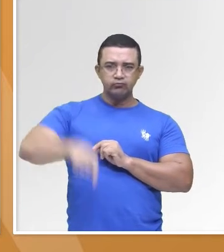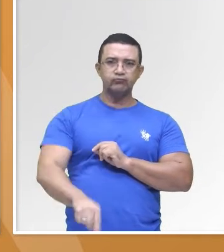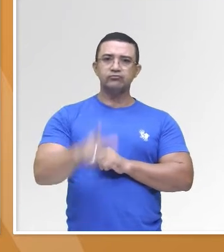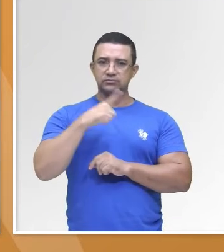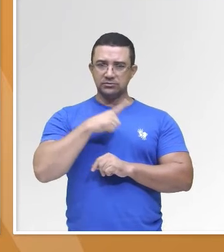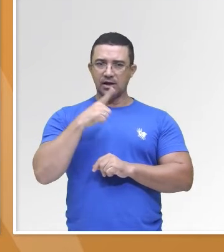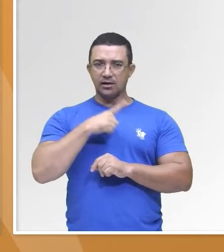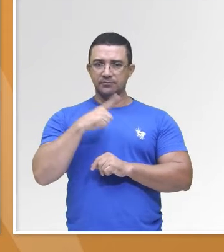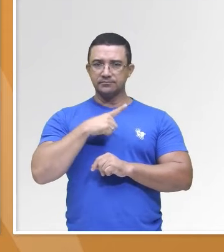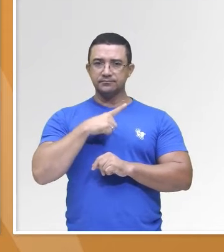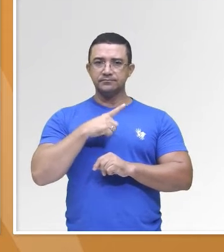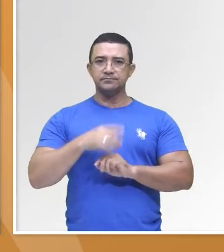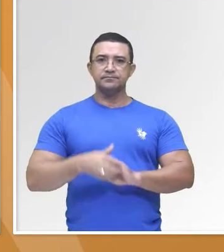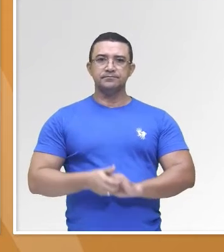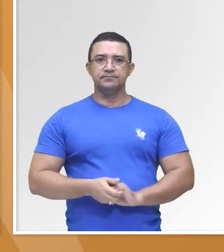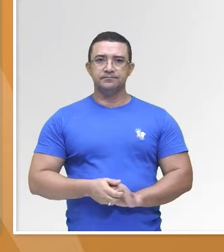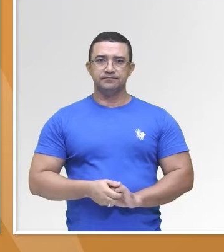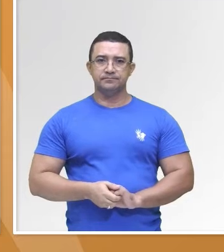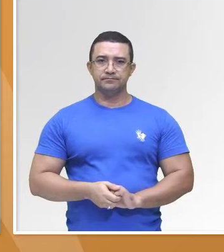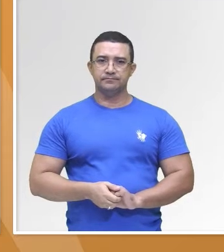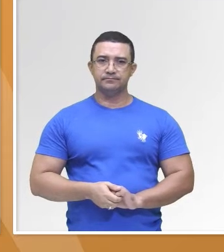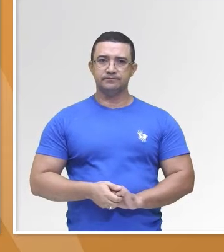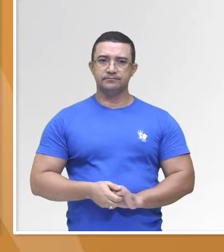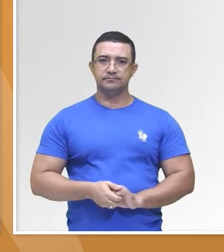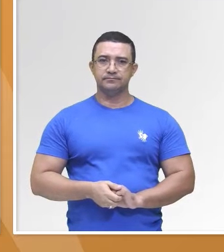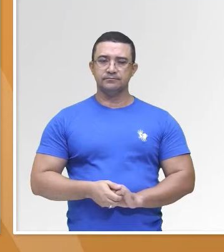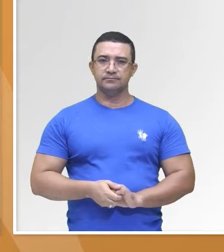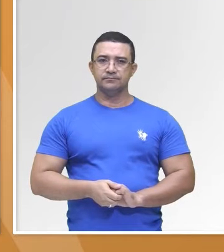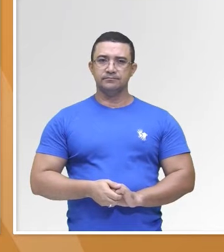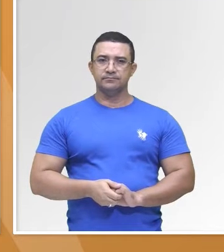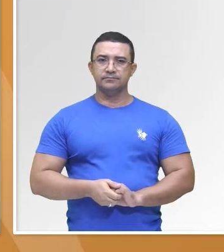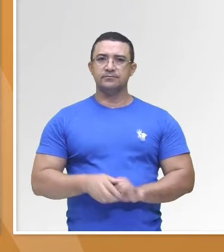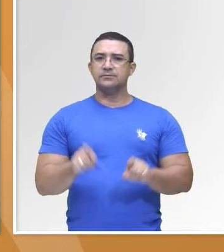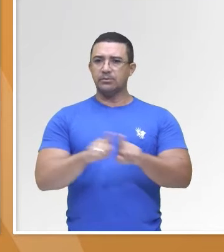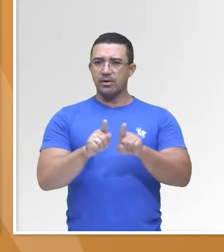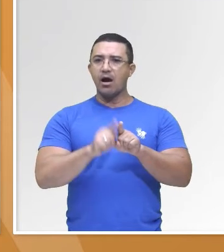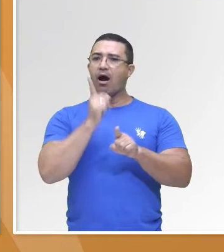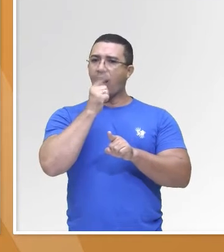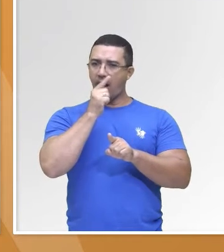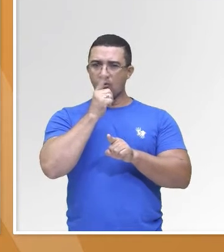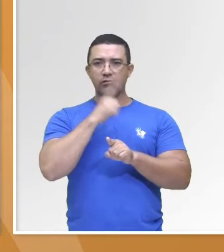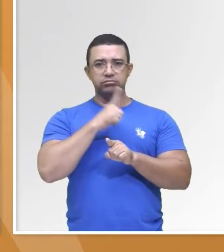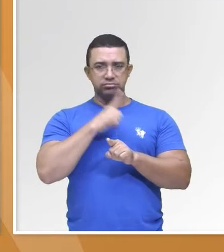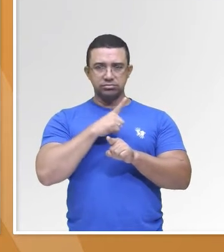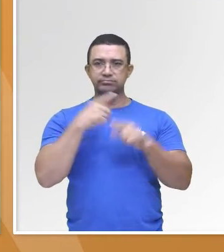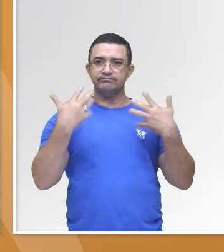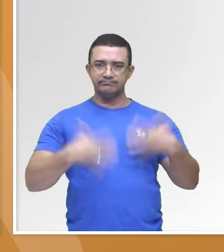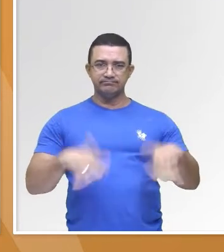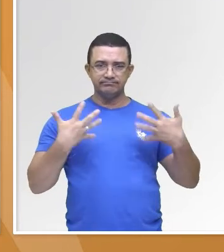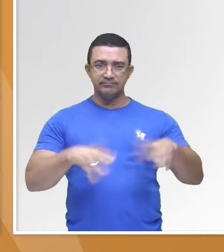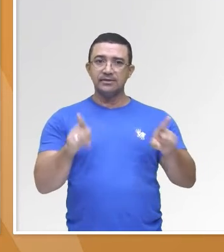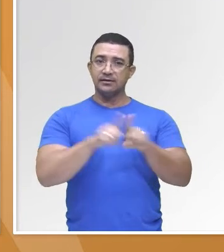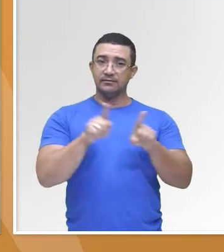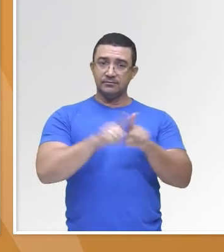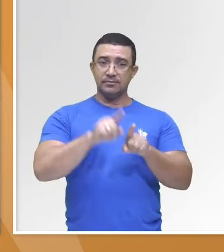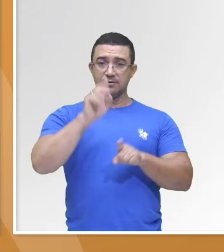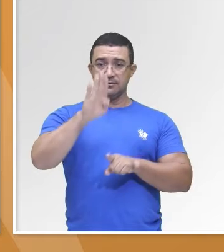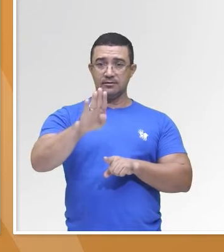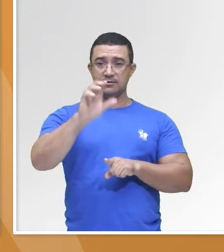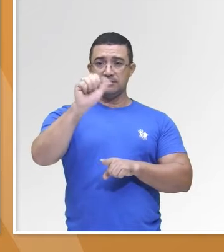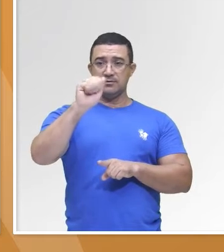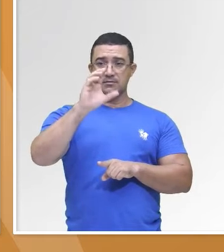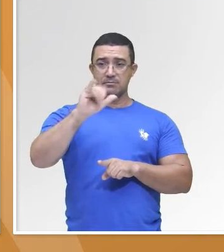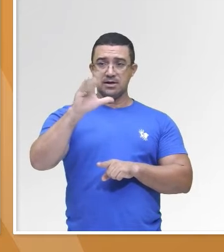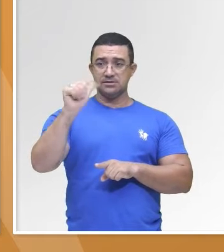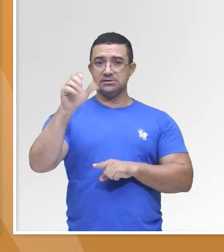aquífero Guarani, tá? Então tem bastante disponibilidade de água. As bacias hidrográficas principais